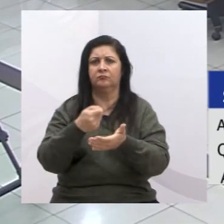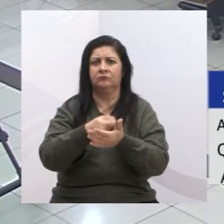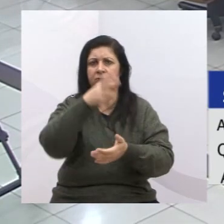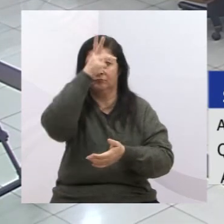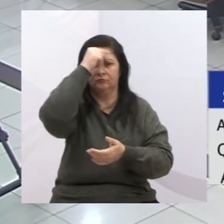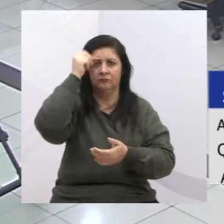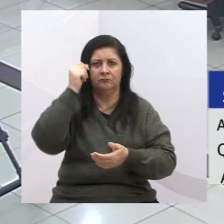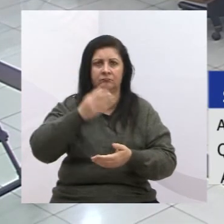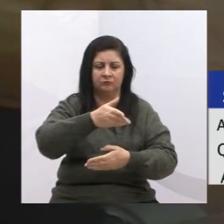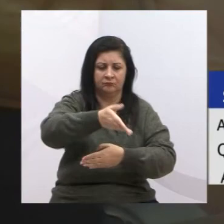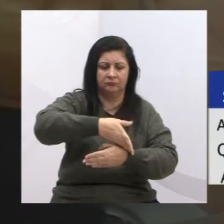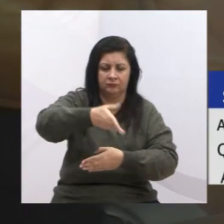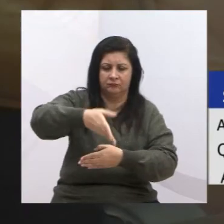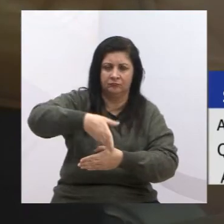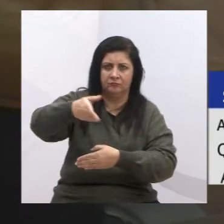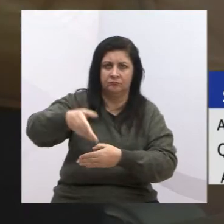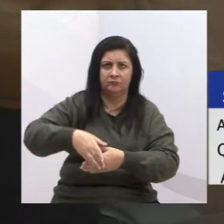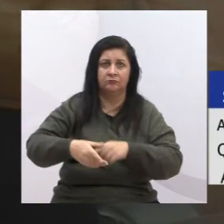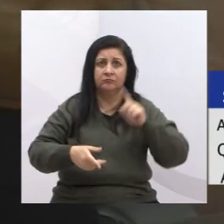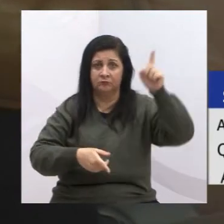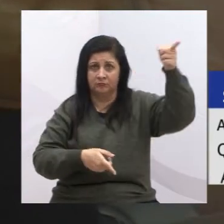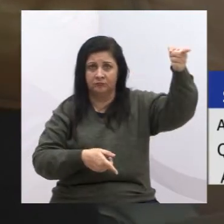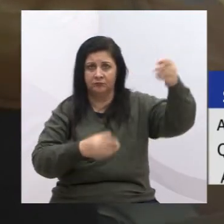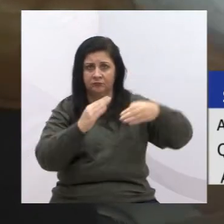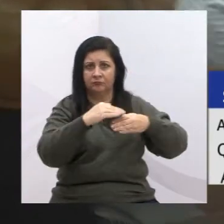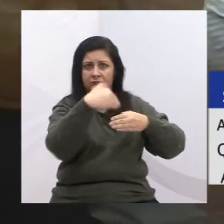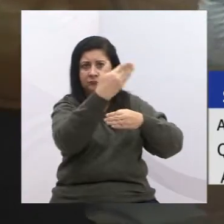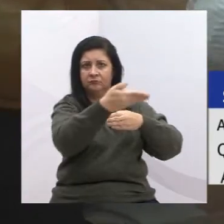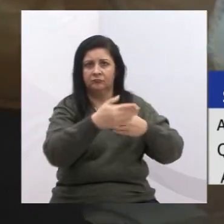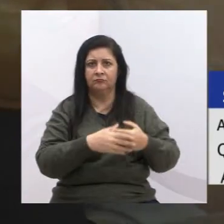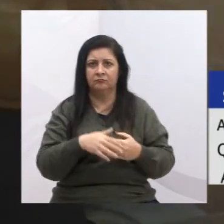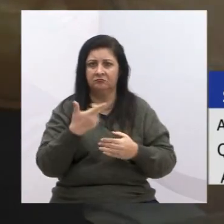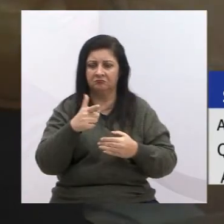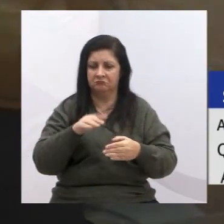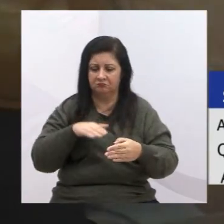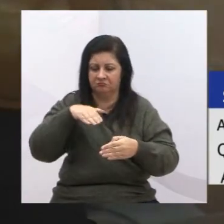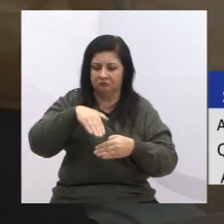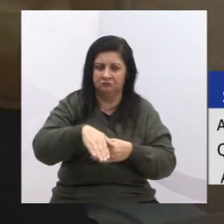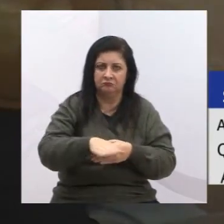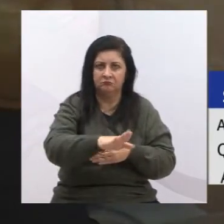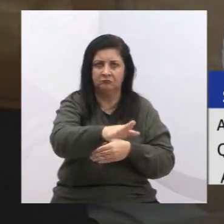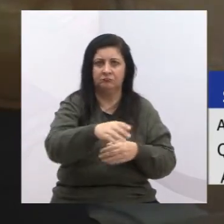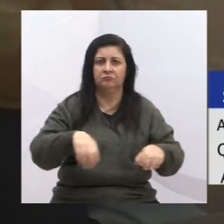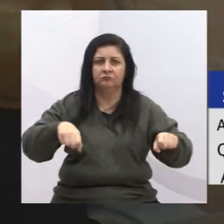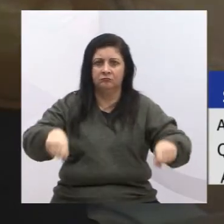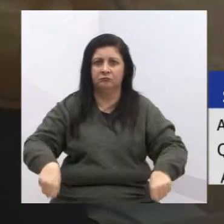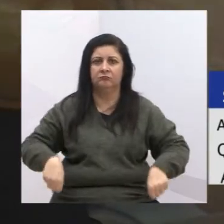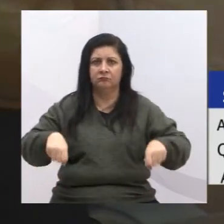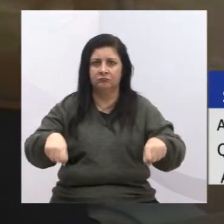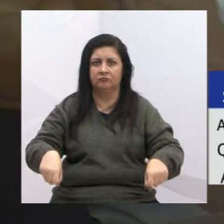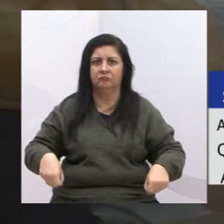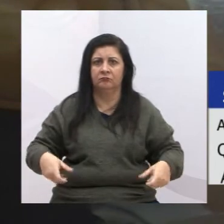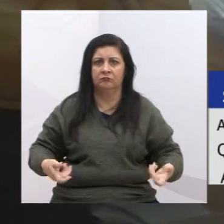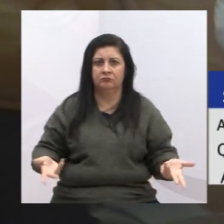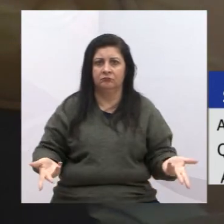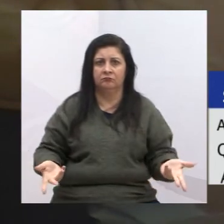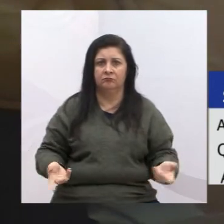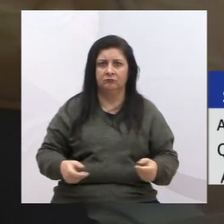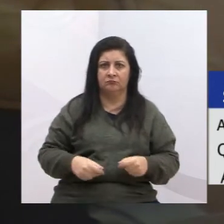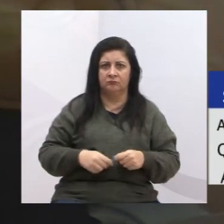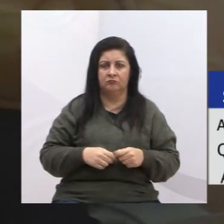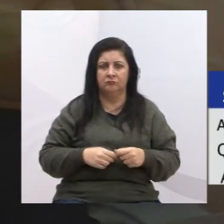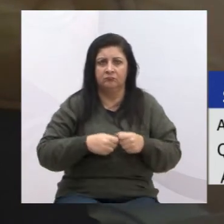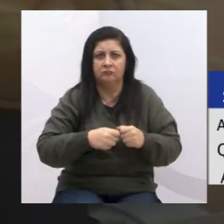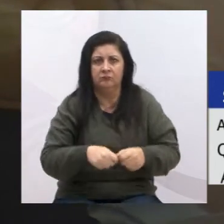de pedestre que atravessa do legislativo para o executivo, ela não tem rebaixamento de guia para cadeirante atravessar. Então não precisa ir muito longe